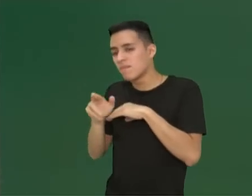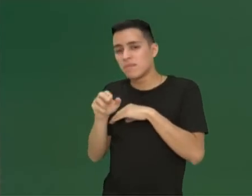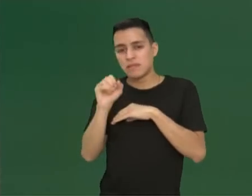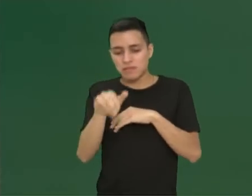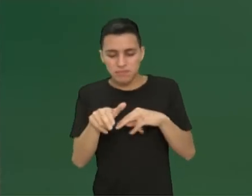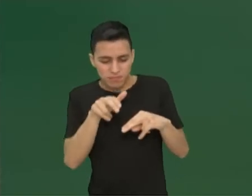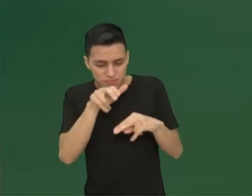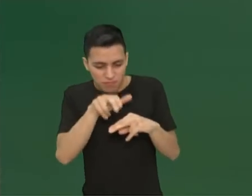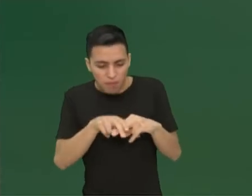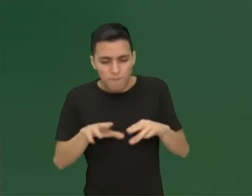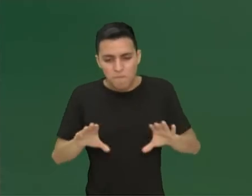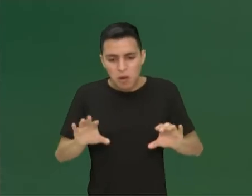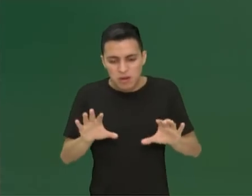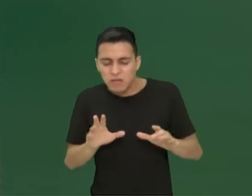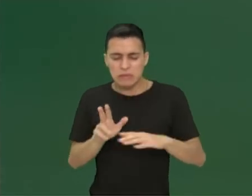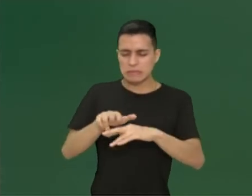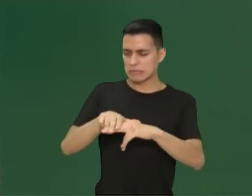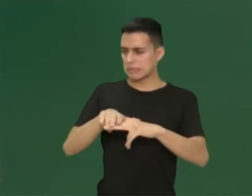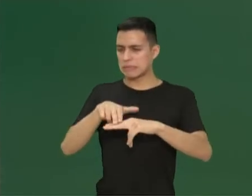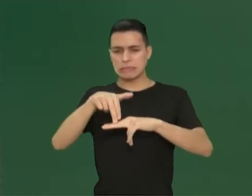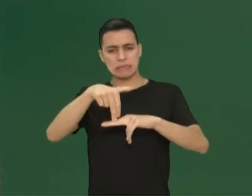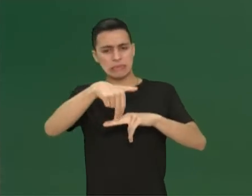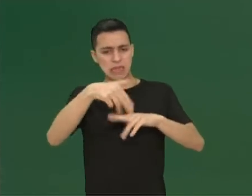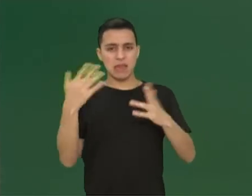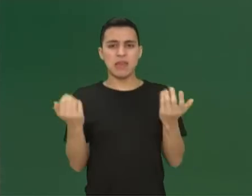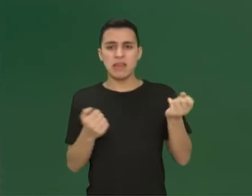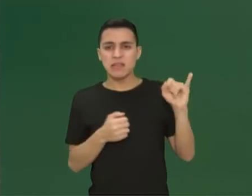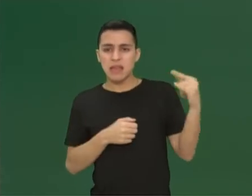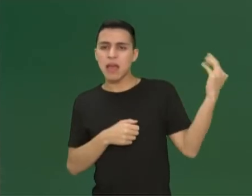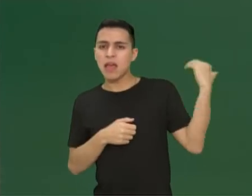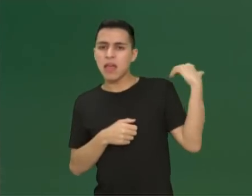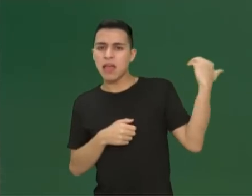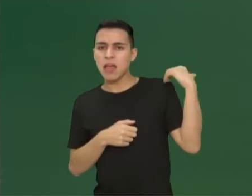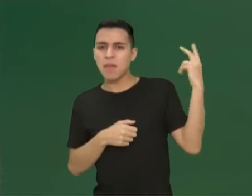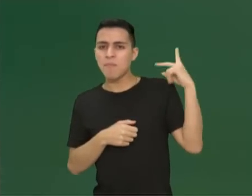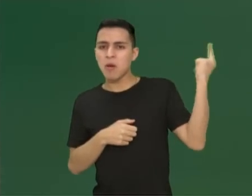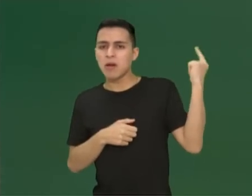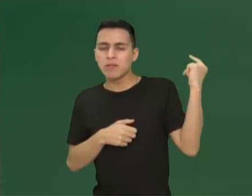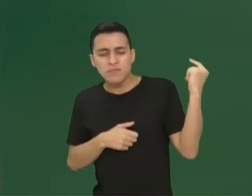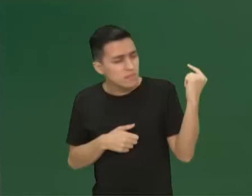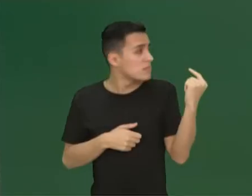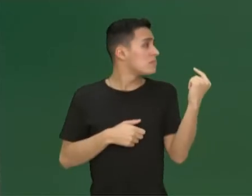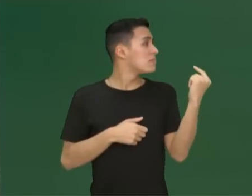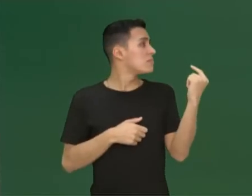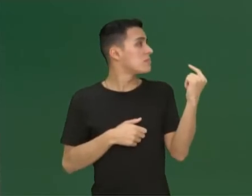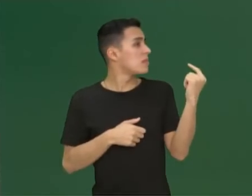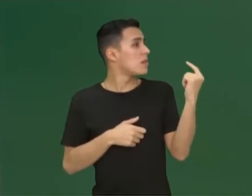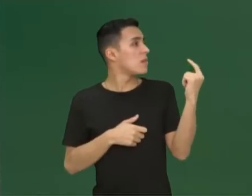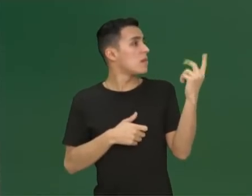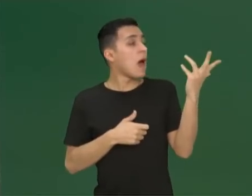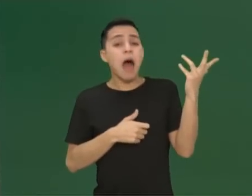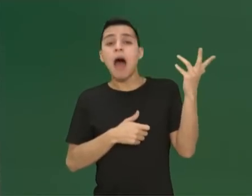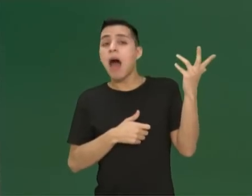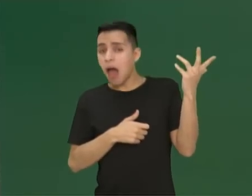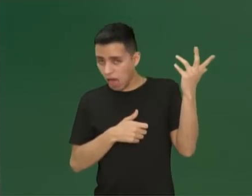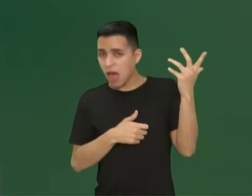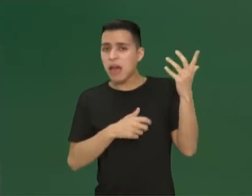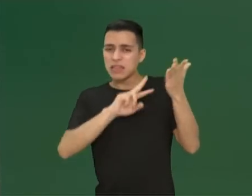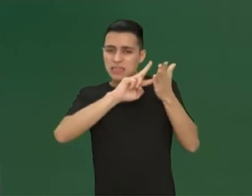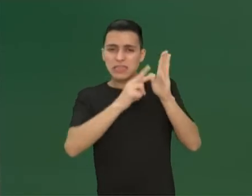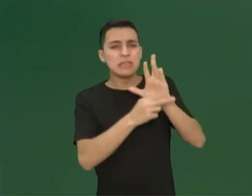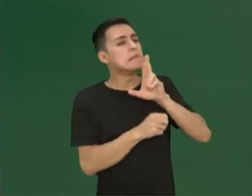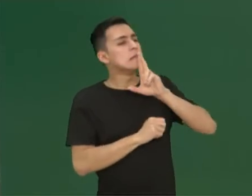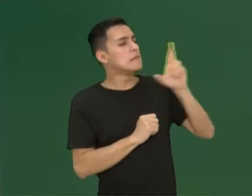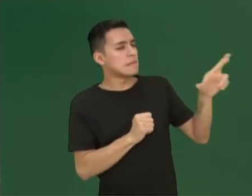algo molhado, ele já vai levantar. Se alguém cutuca ele no ombro, vamos embora, você está lendo o livro, já está na hora de ir para casa, ele vira o pescoço e atende